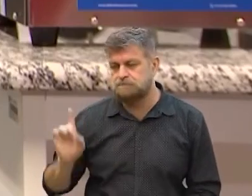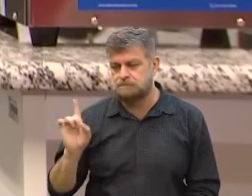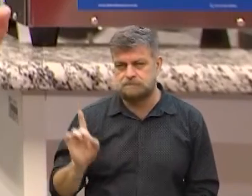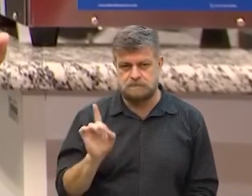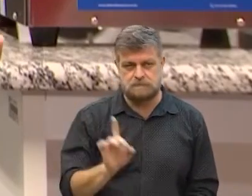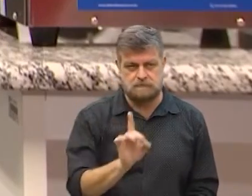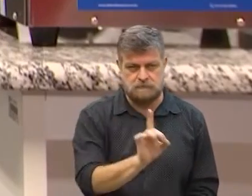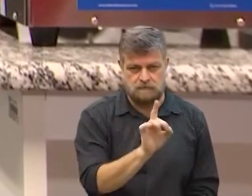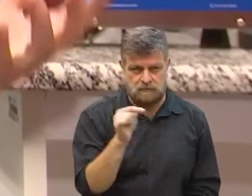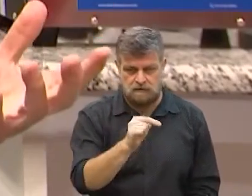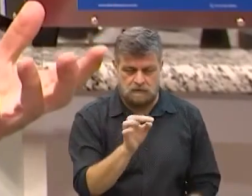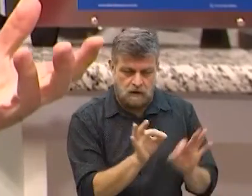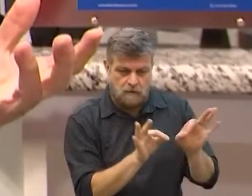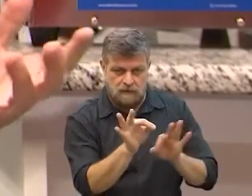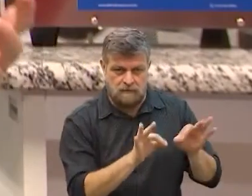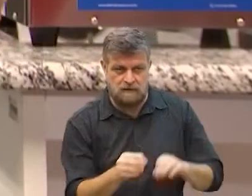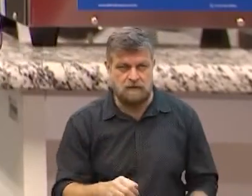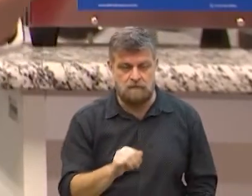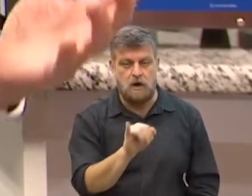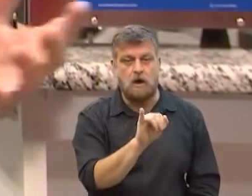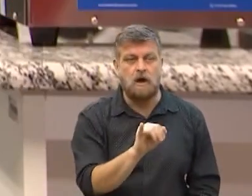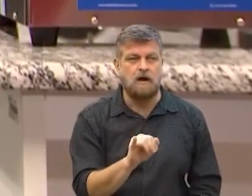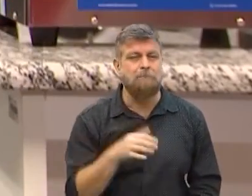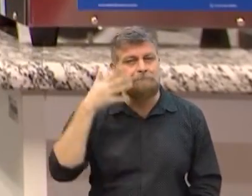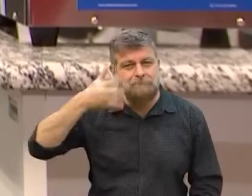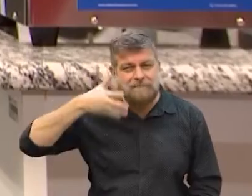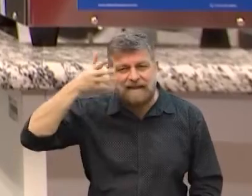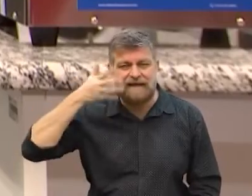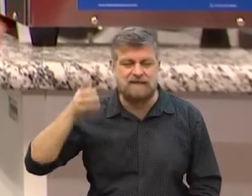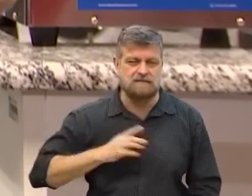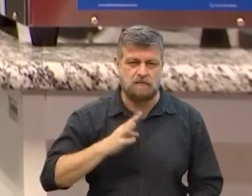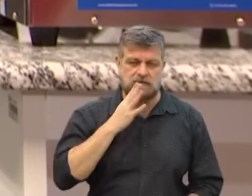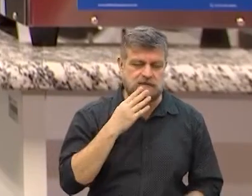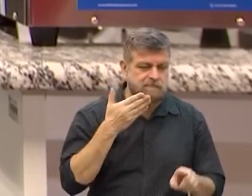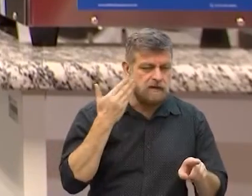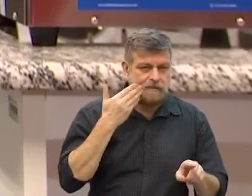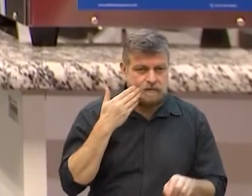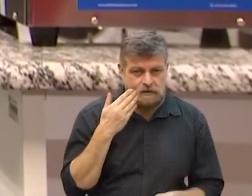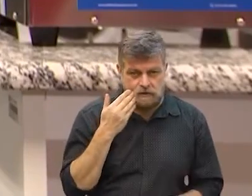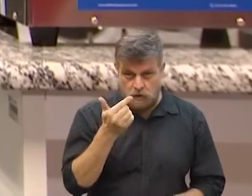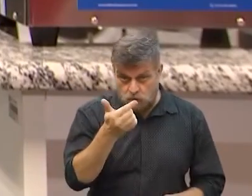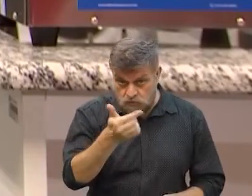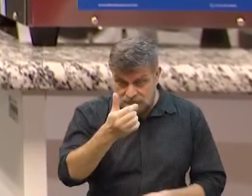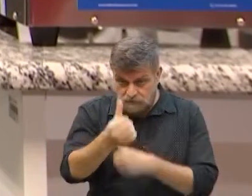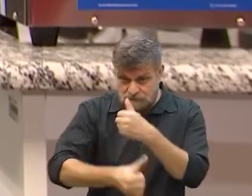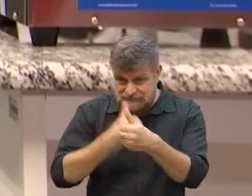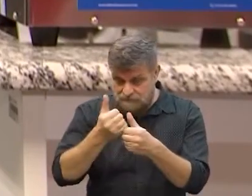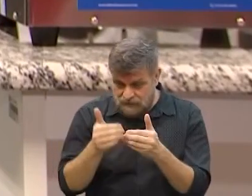se familiarizar com a estrutura do CNEPEM. Ouvir palestras, visitar, etc. A partir do segundo